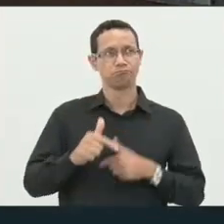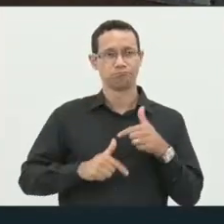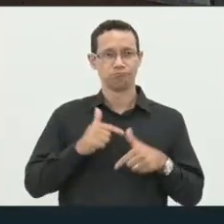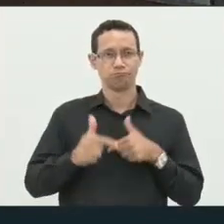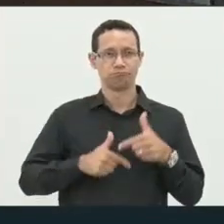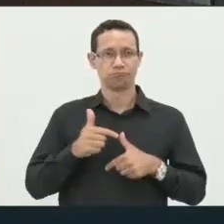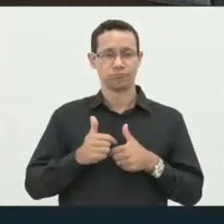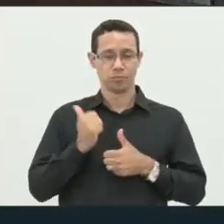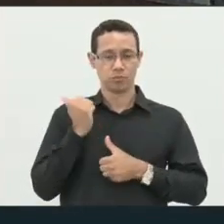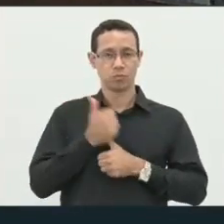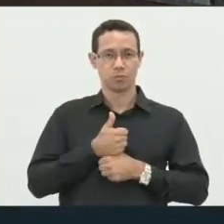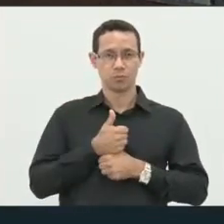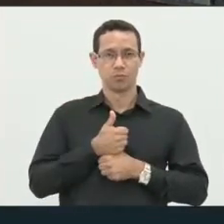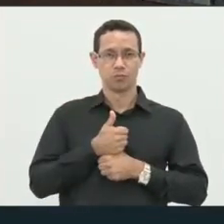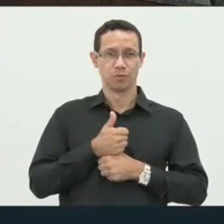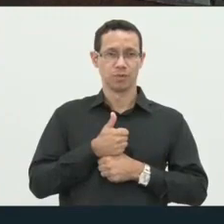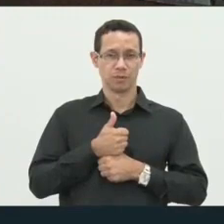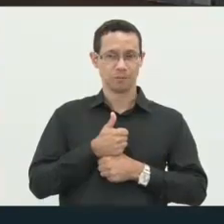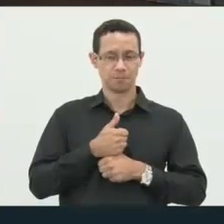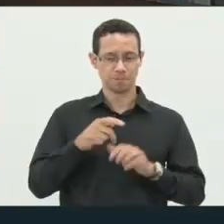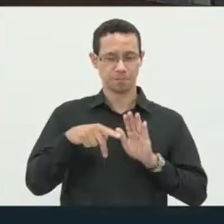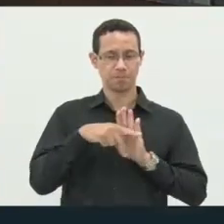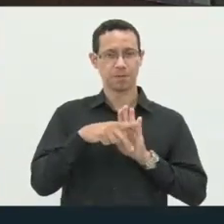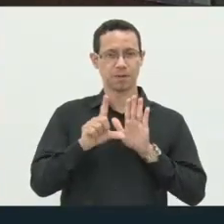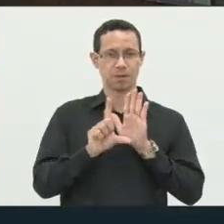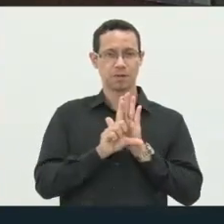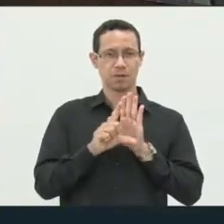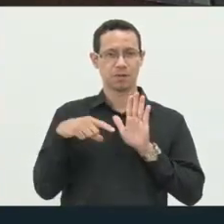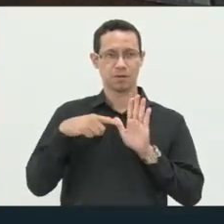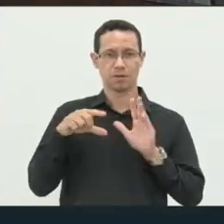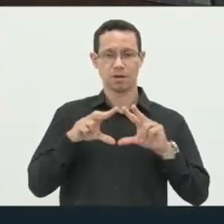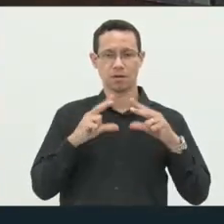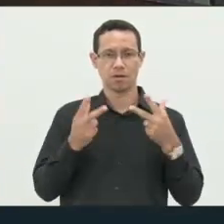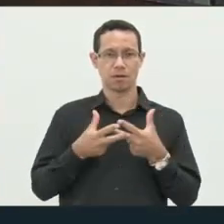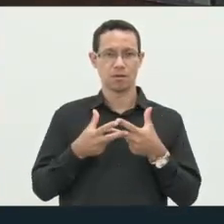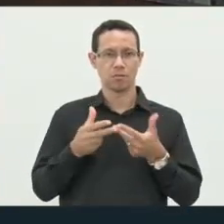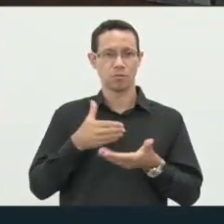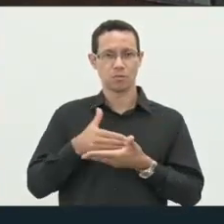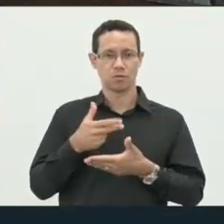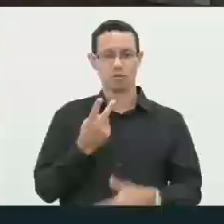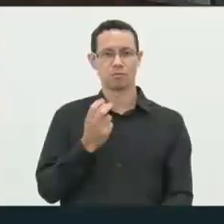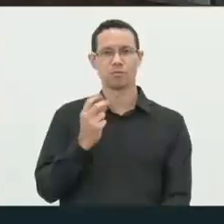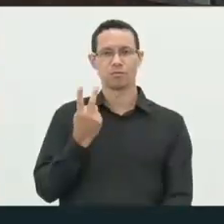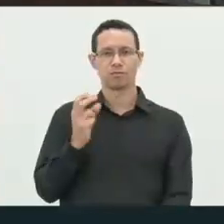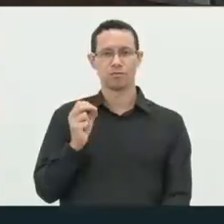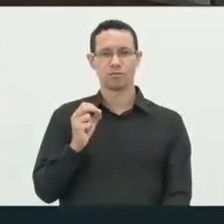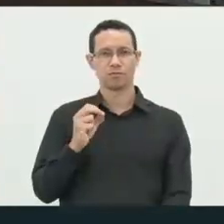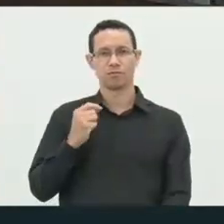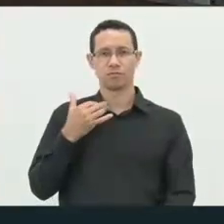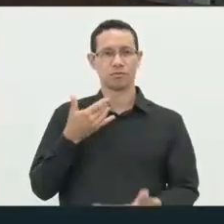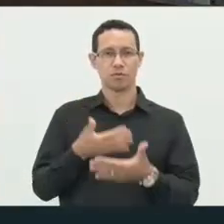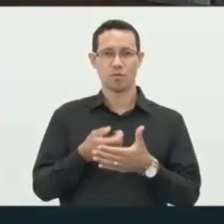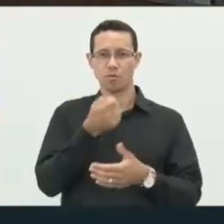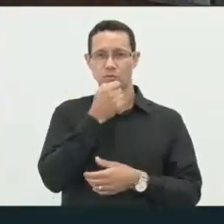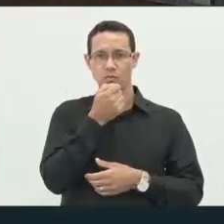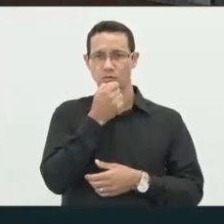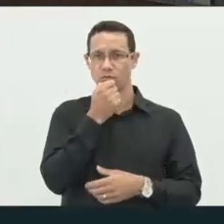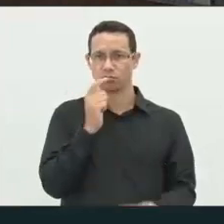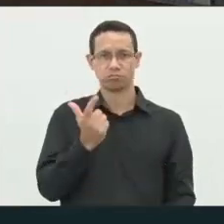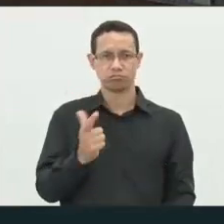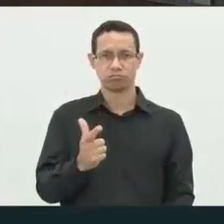substitutivo do projeto de lei que tramita nessa casa desde 2020 e até agora o substitutivo Não chegou